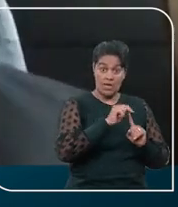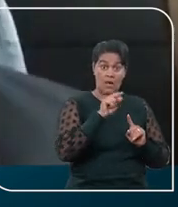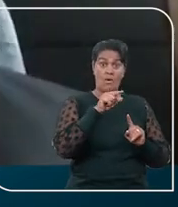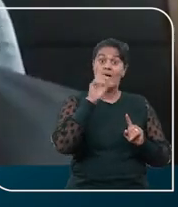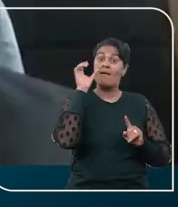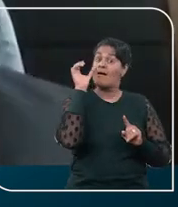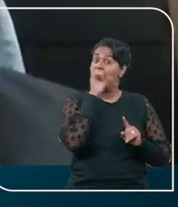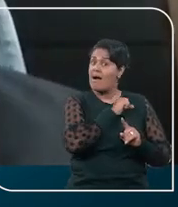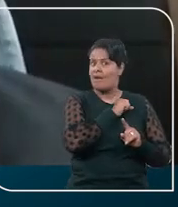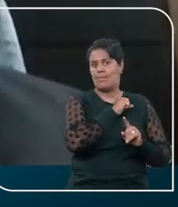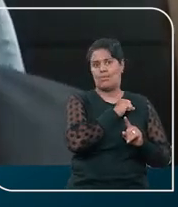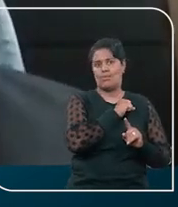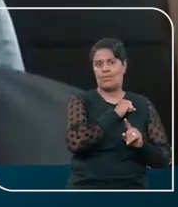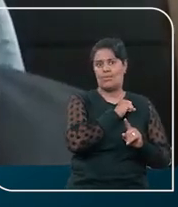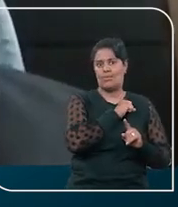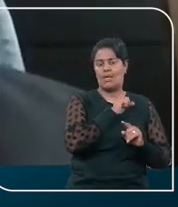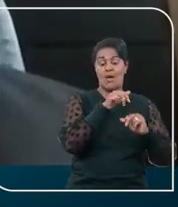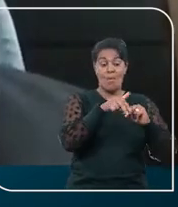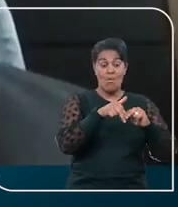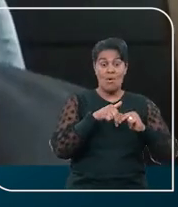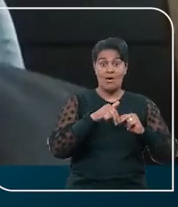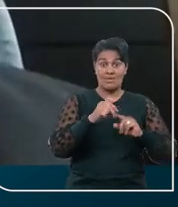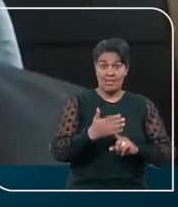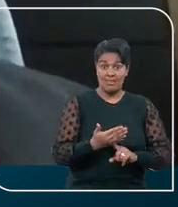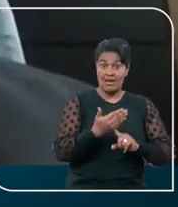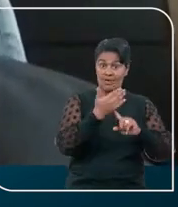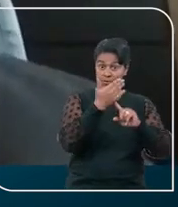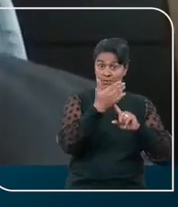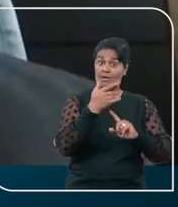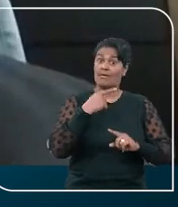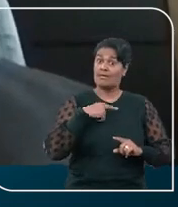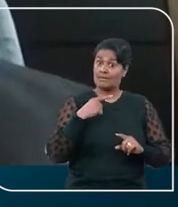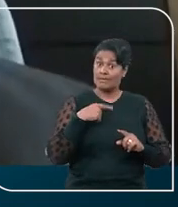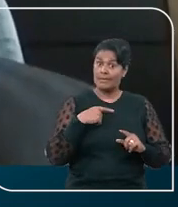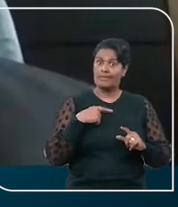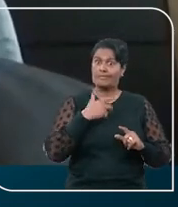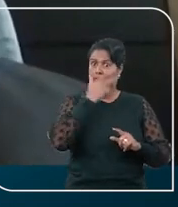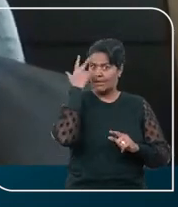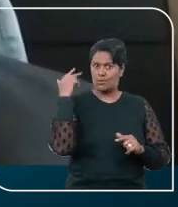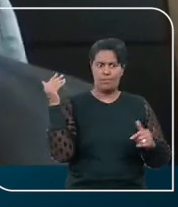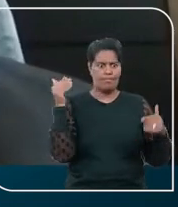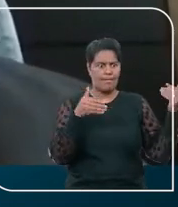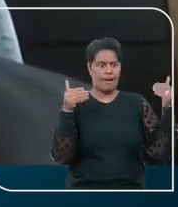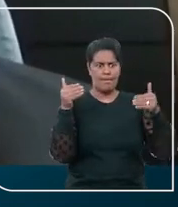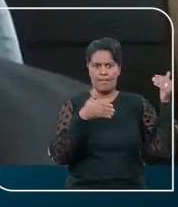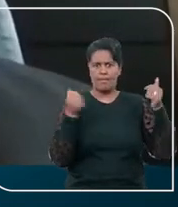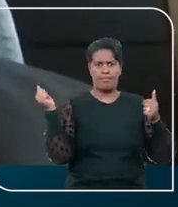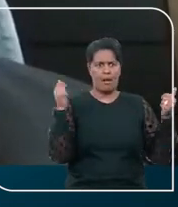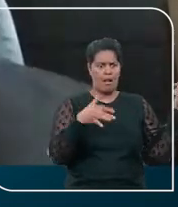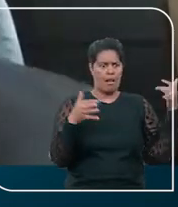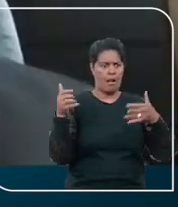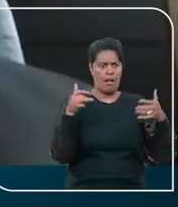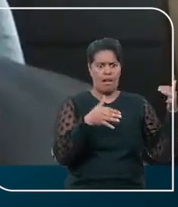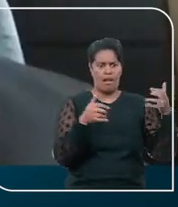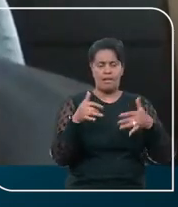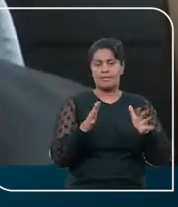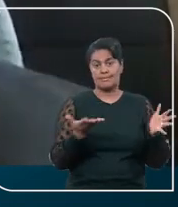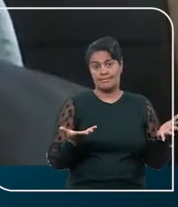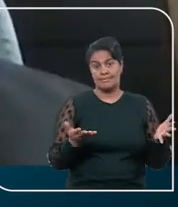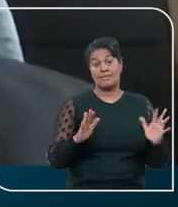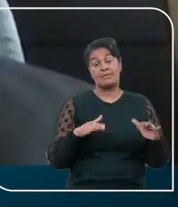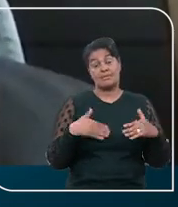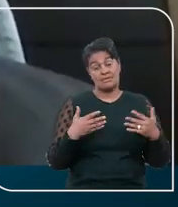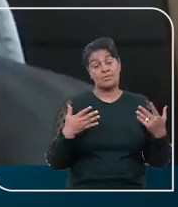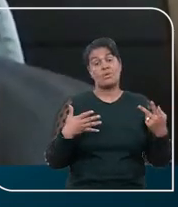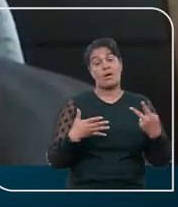o uso da tecnologia elas trazem uma alta quantidade de pessoas. E se torna, como já se